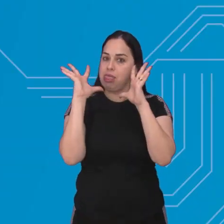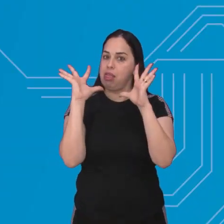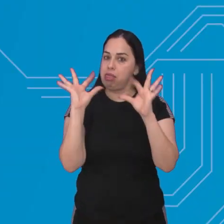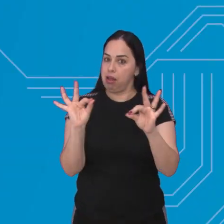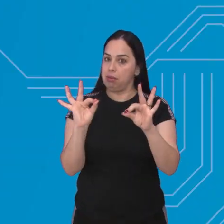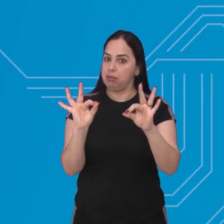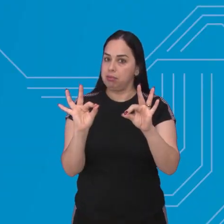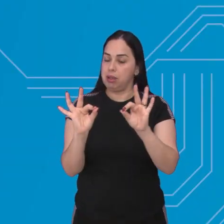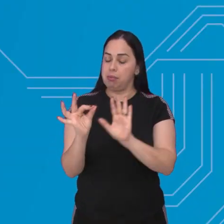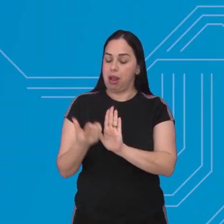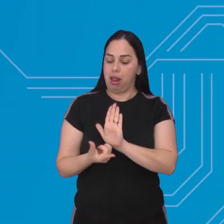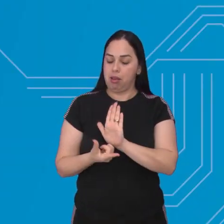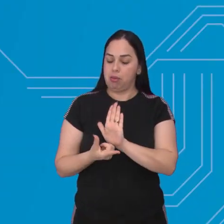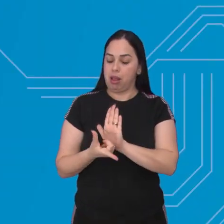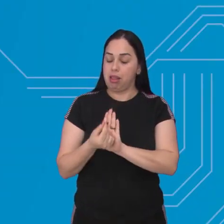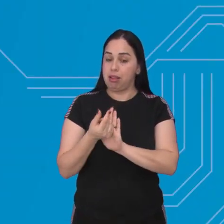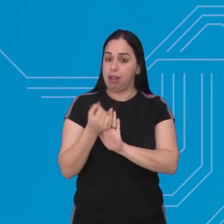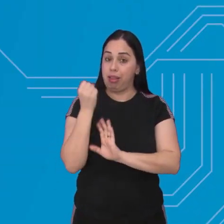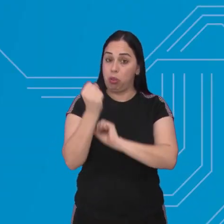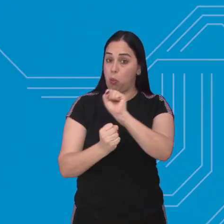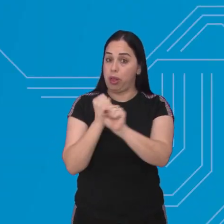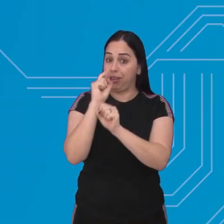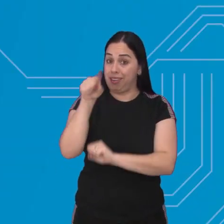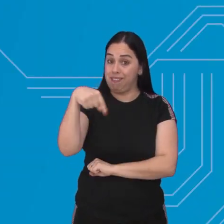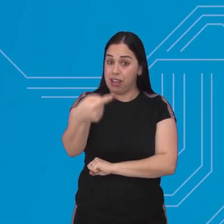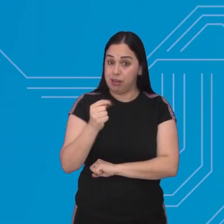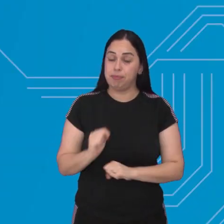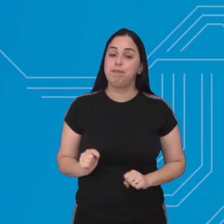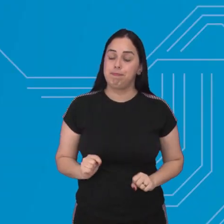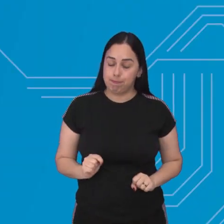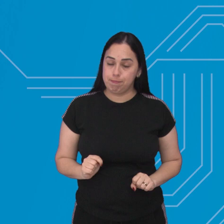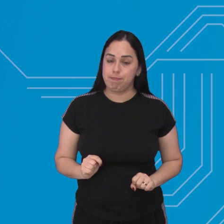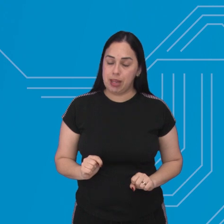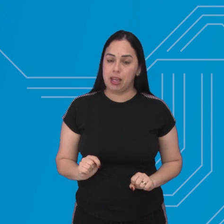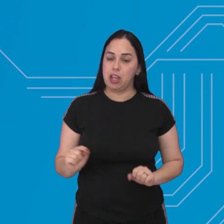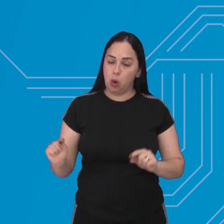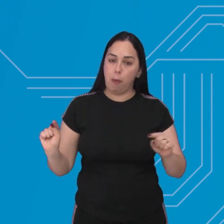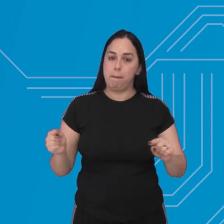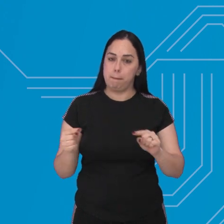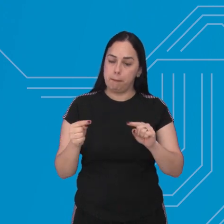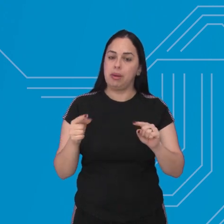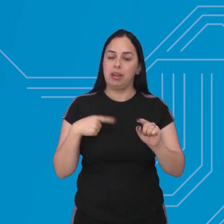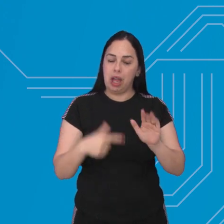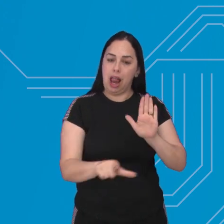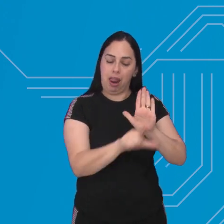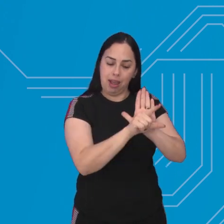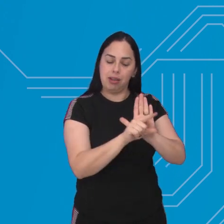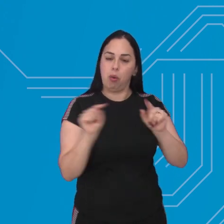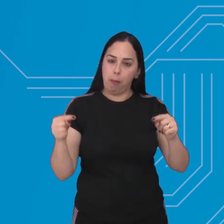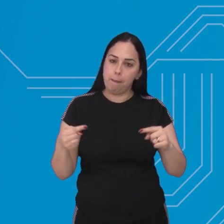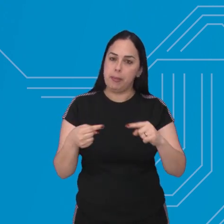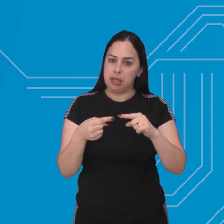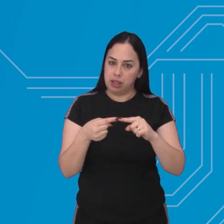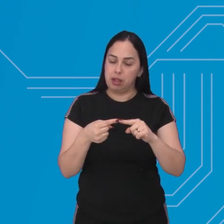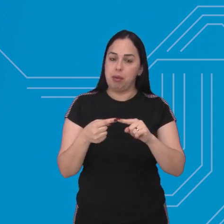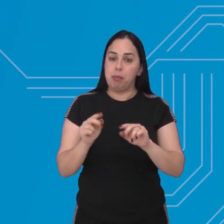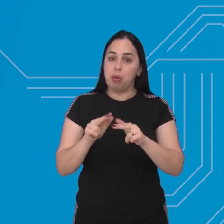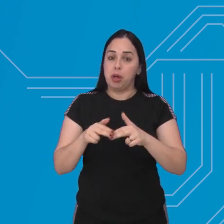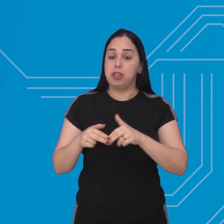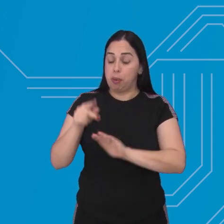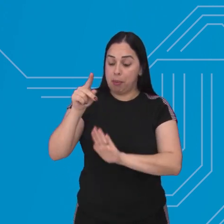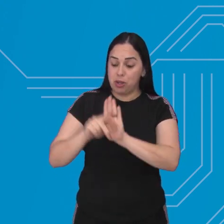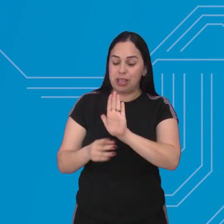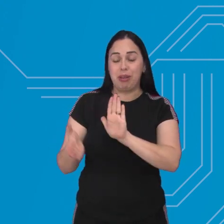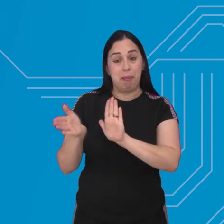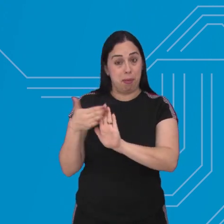chamo a sua atenção agora para o orçamento de São José para o ano que vem. Ele é previsto pela LOA, a Lei Orçamentária Anual, e o projeto com